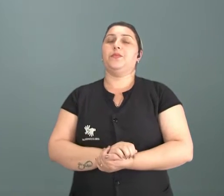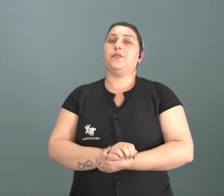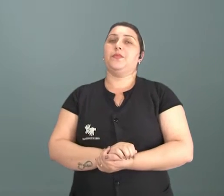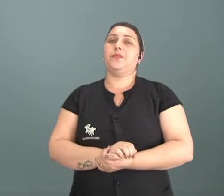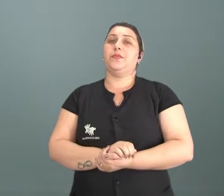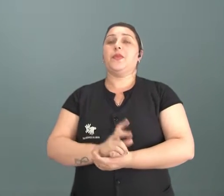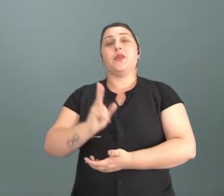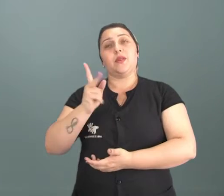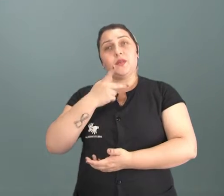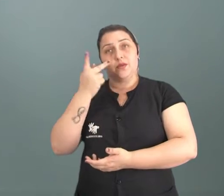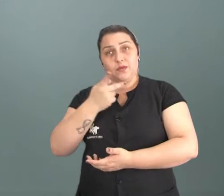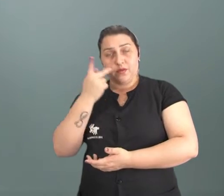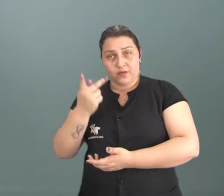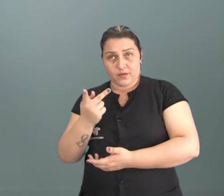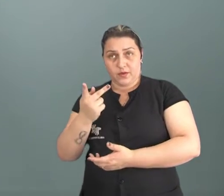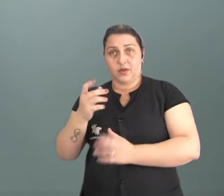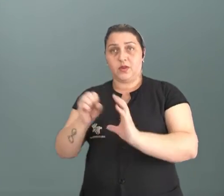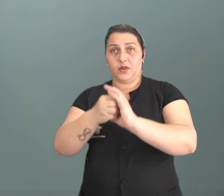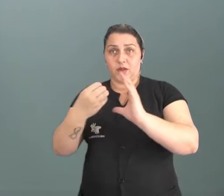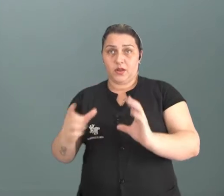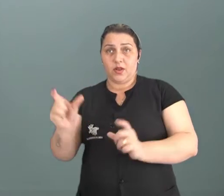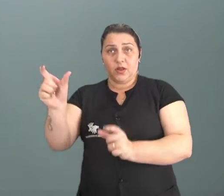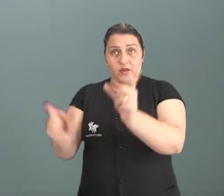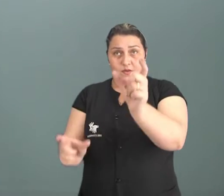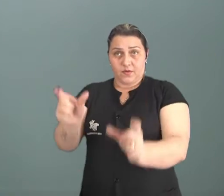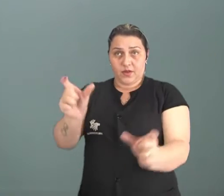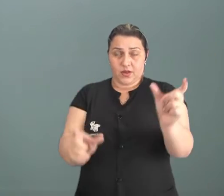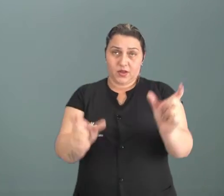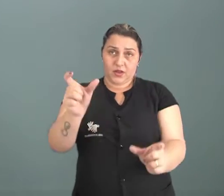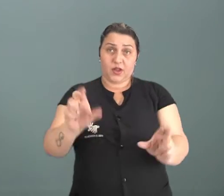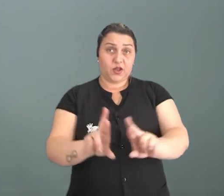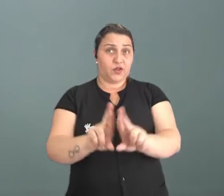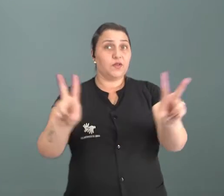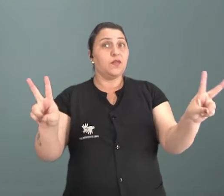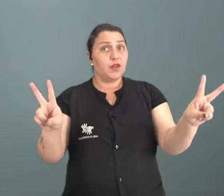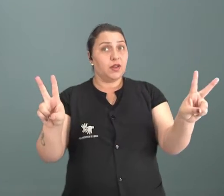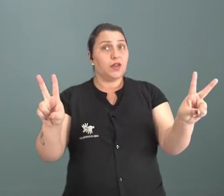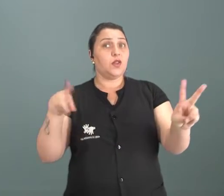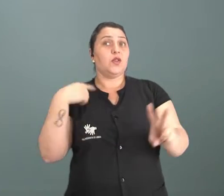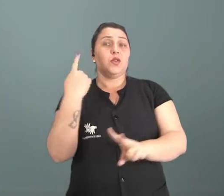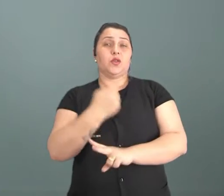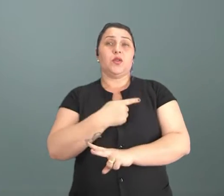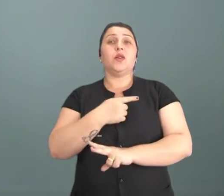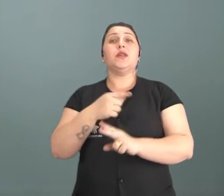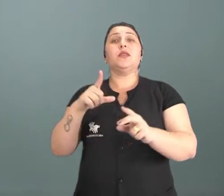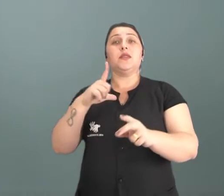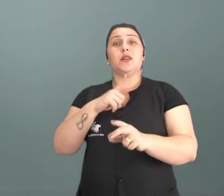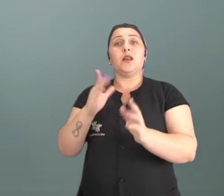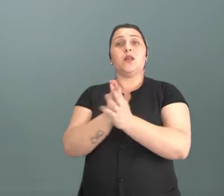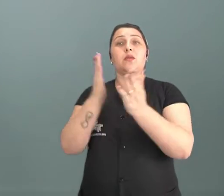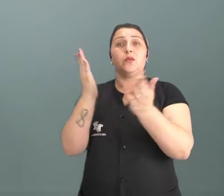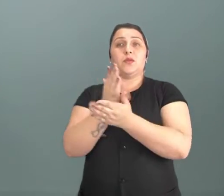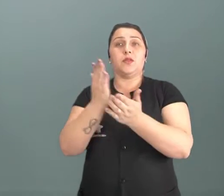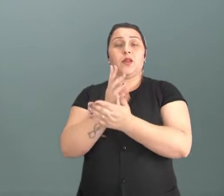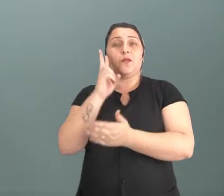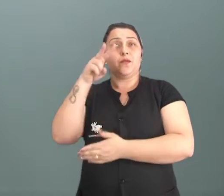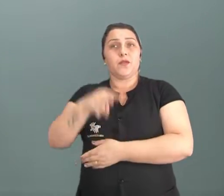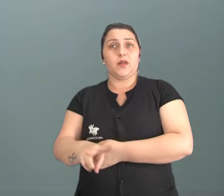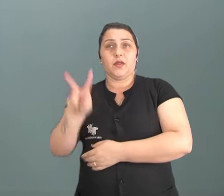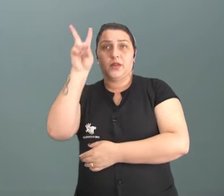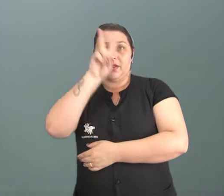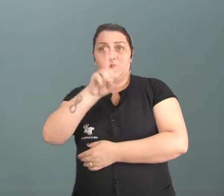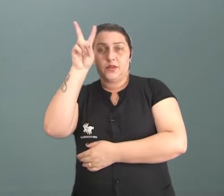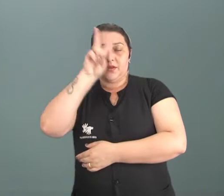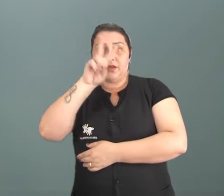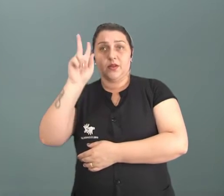Quando eu falo de características e indivíduo, é exatamente essas diferenças que a gente está tratando no livro aí, como a gente viu na história,